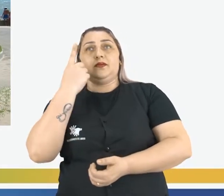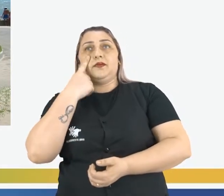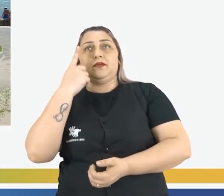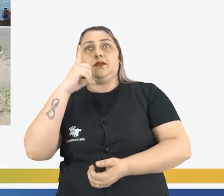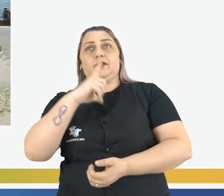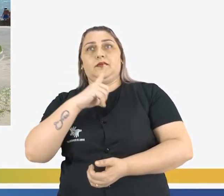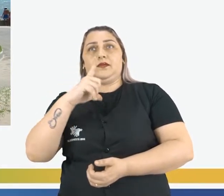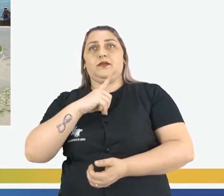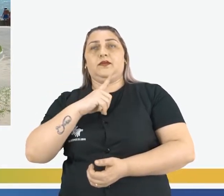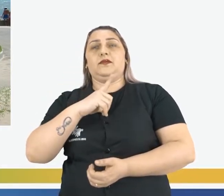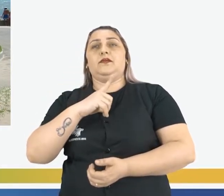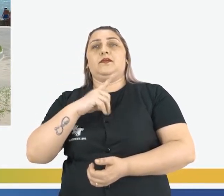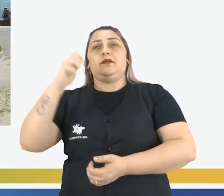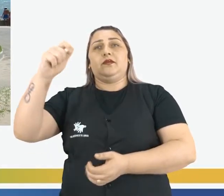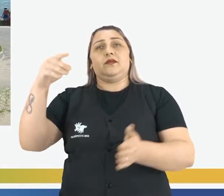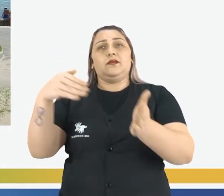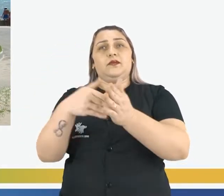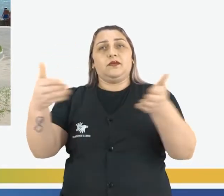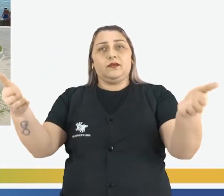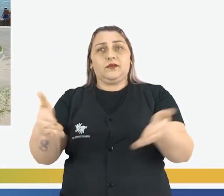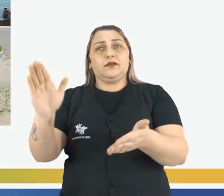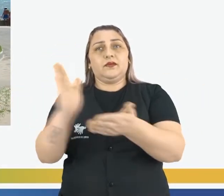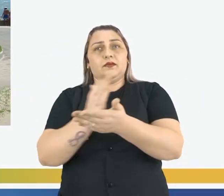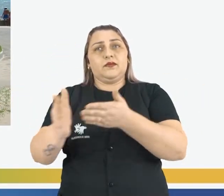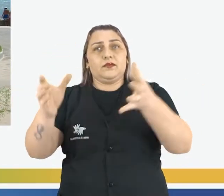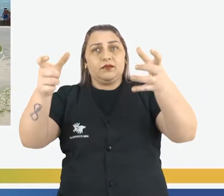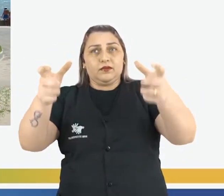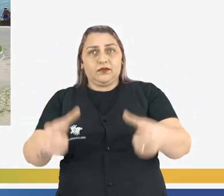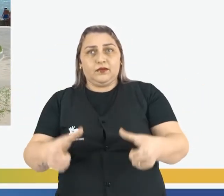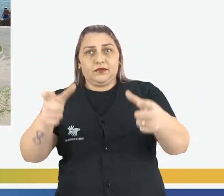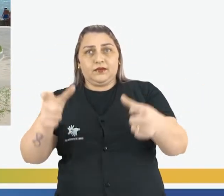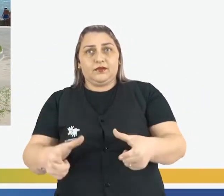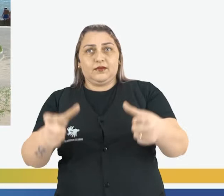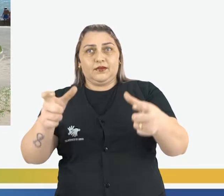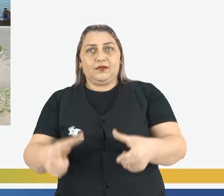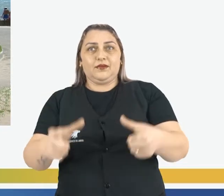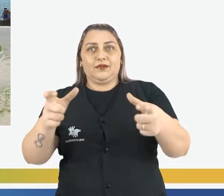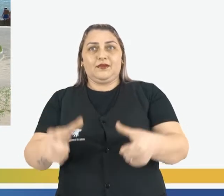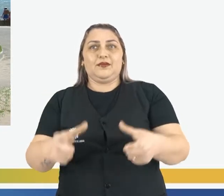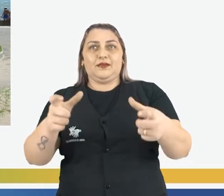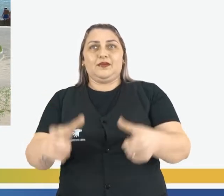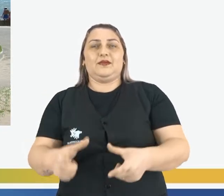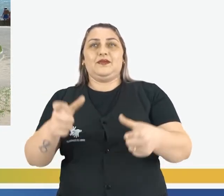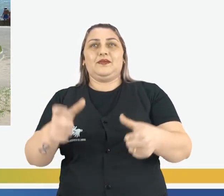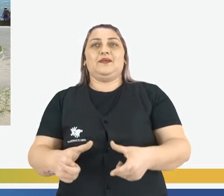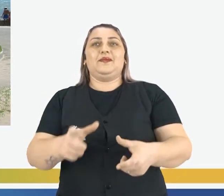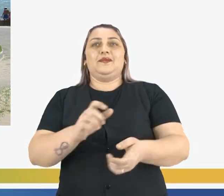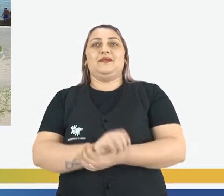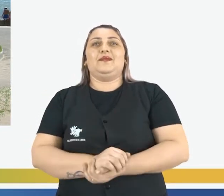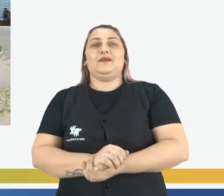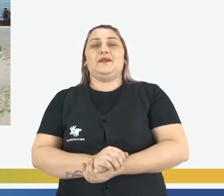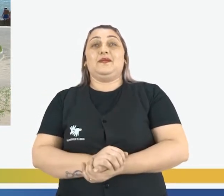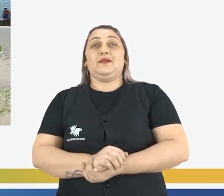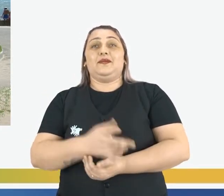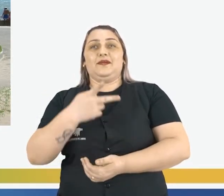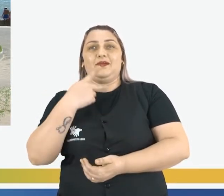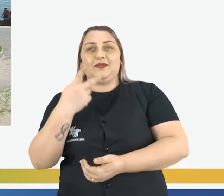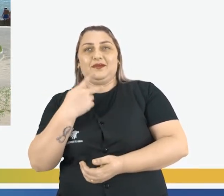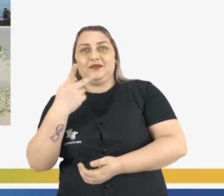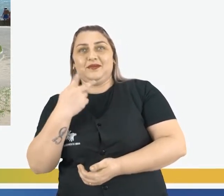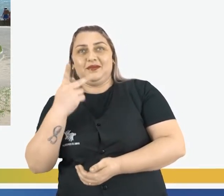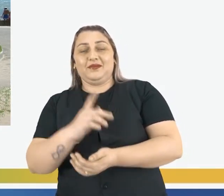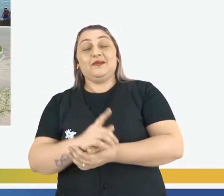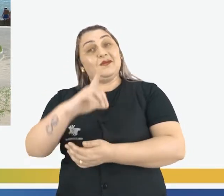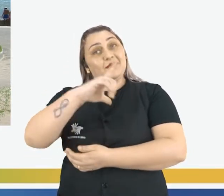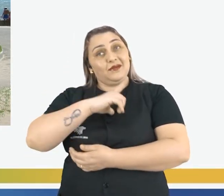Tem um aí. Até hoje, em alguns lugares do Brasil, nós podemos visitar museus que